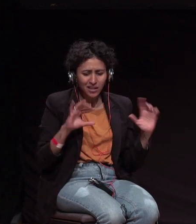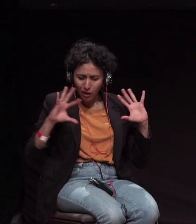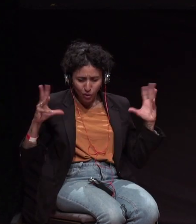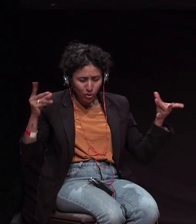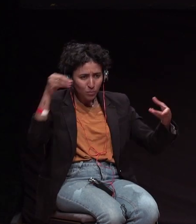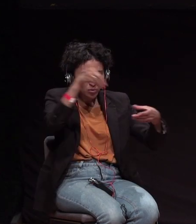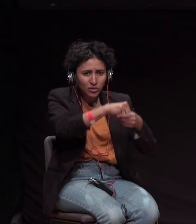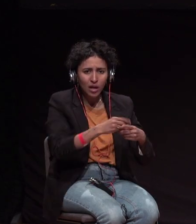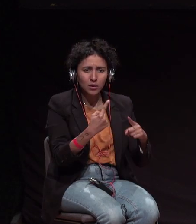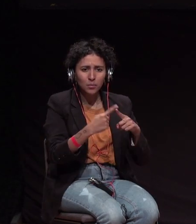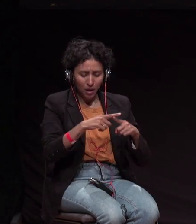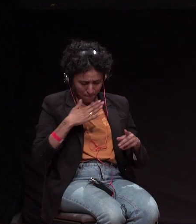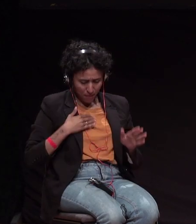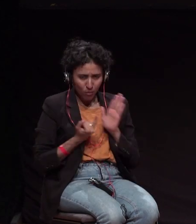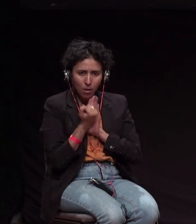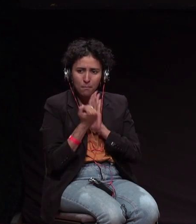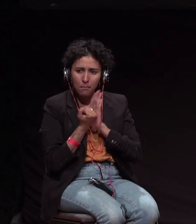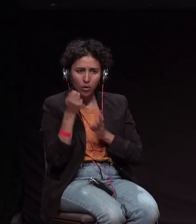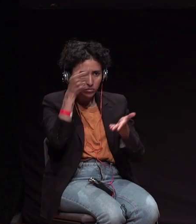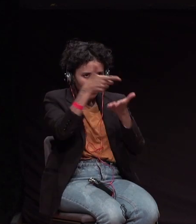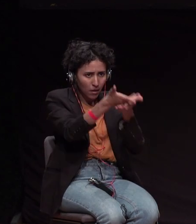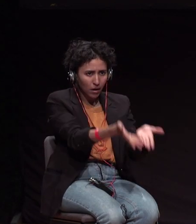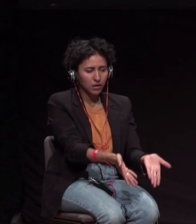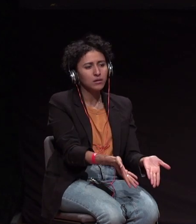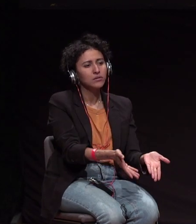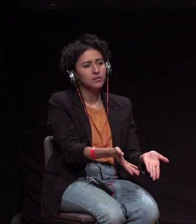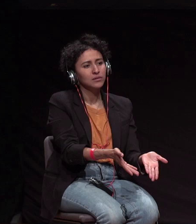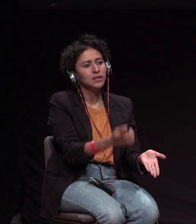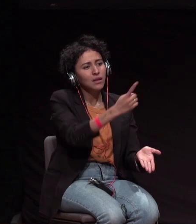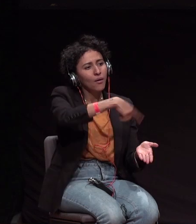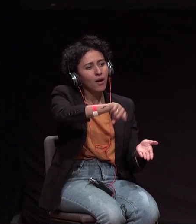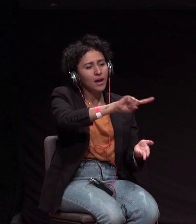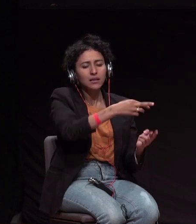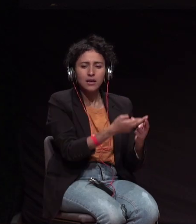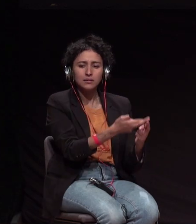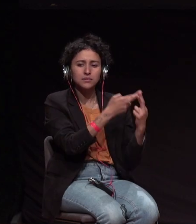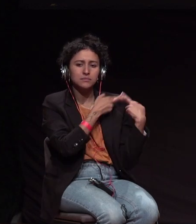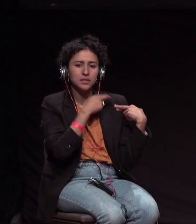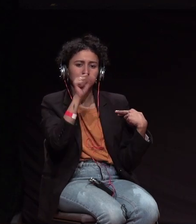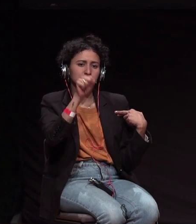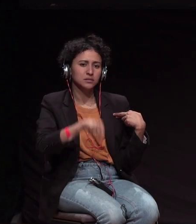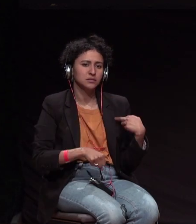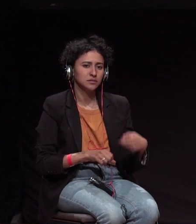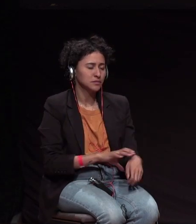survive. Therefore, it should be held accountable to us and our demands, and that's the way we're moving forward.